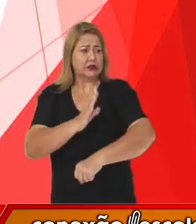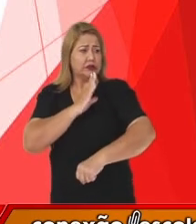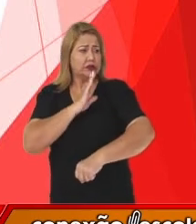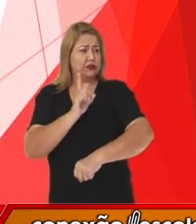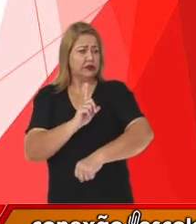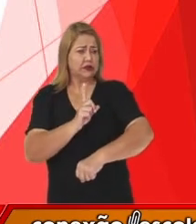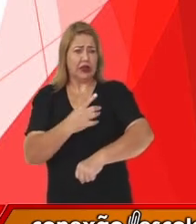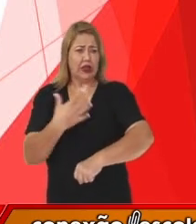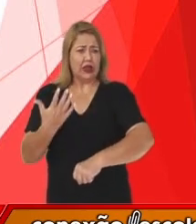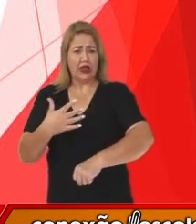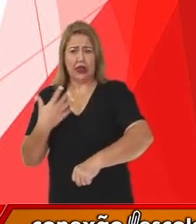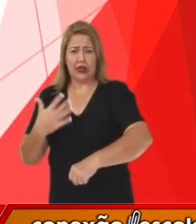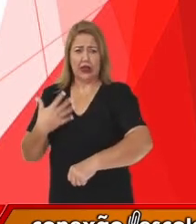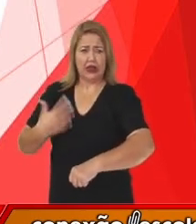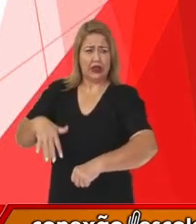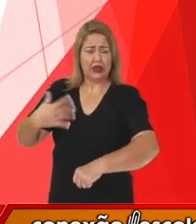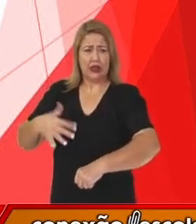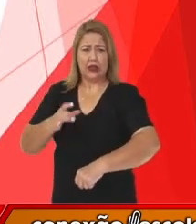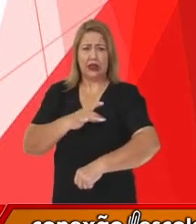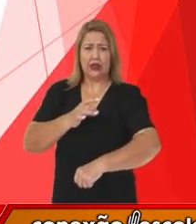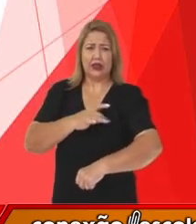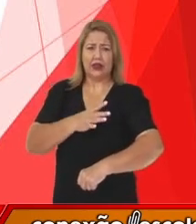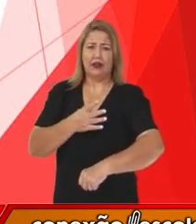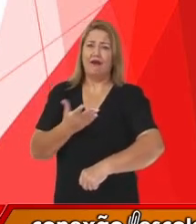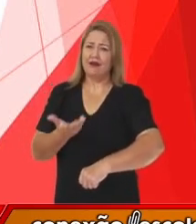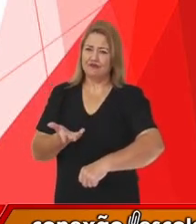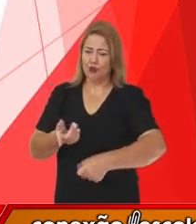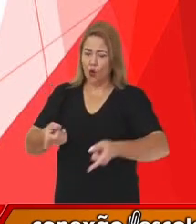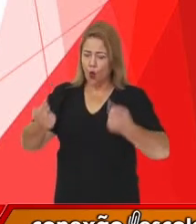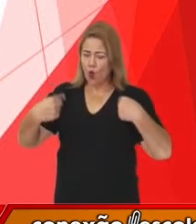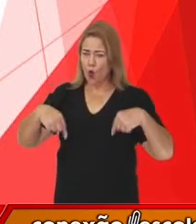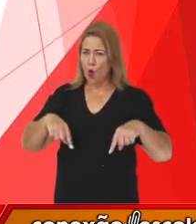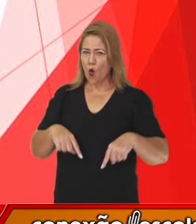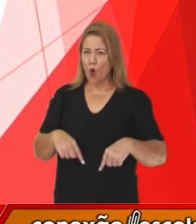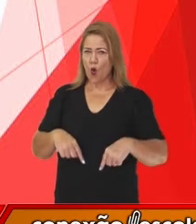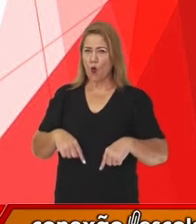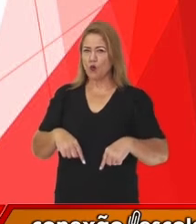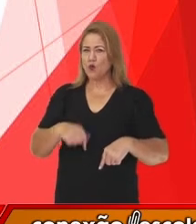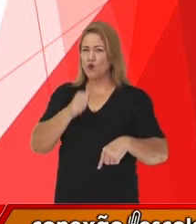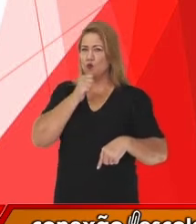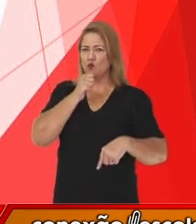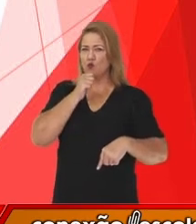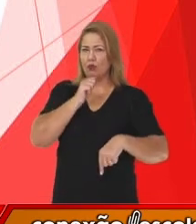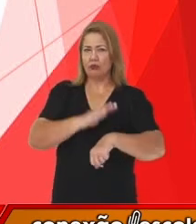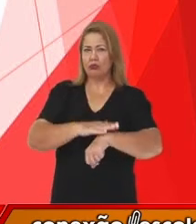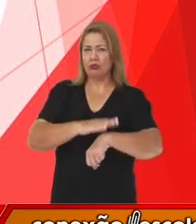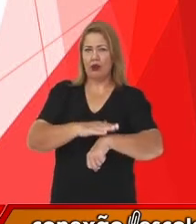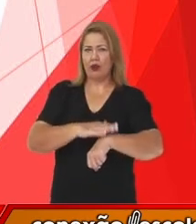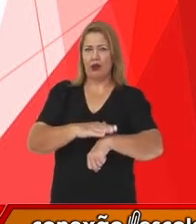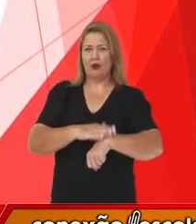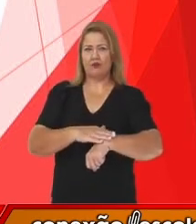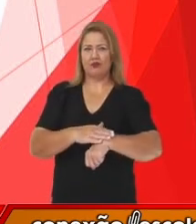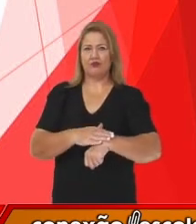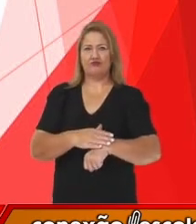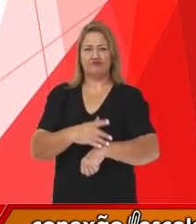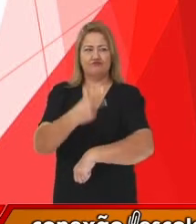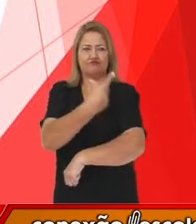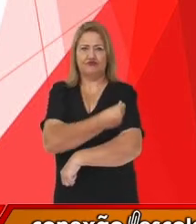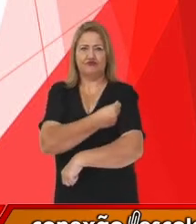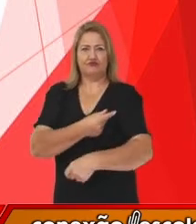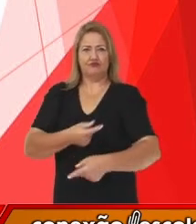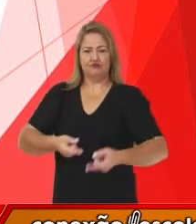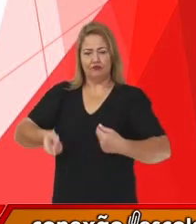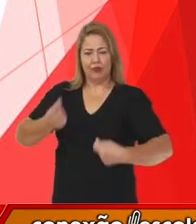exemplo. Então, nesse caso, o organismo da pessoa não tem tempo suficiente para desenvolver os